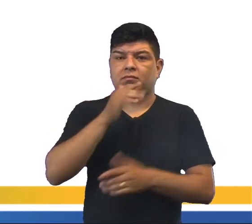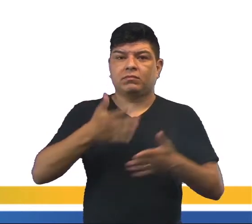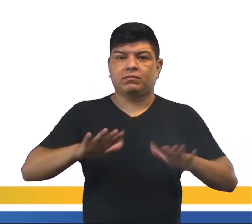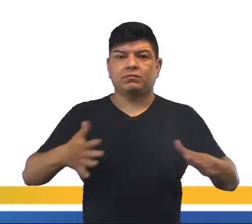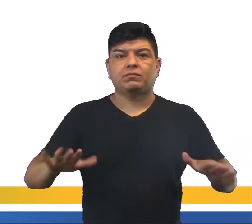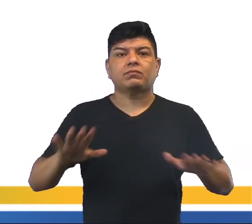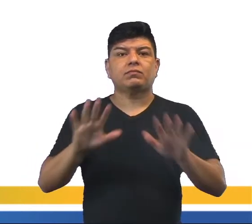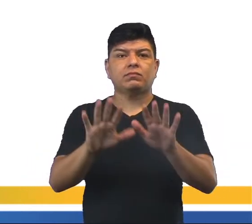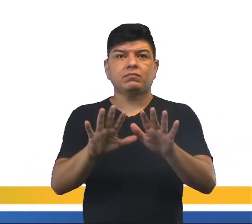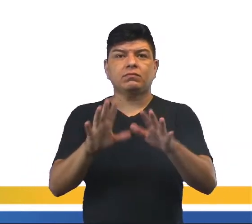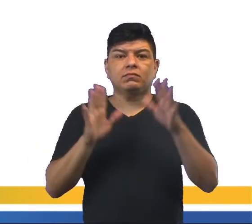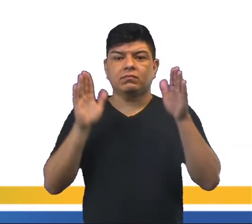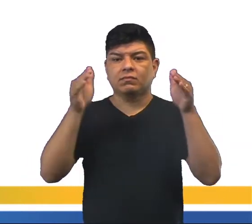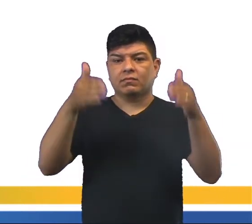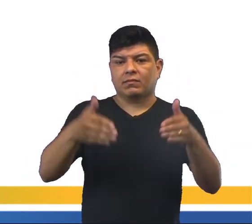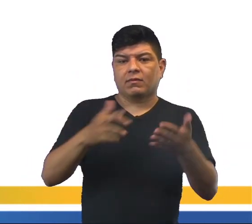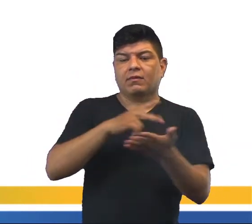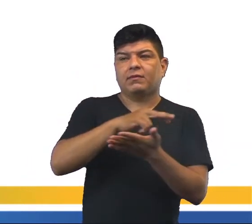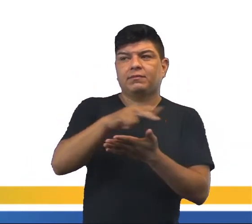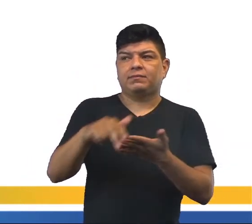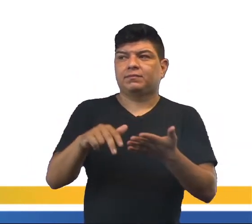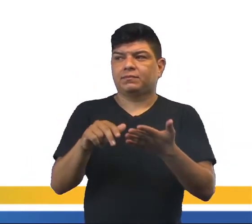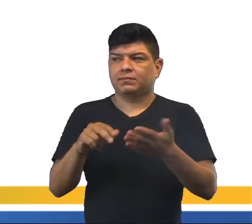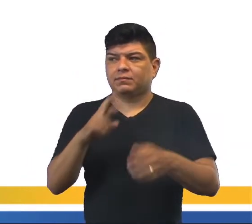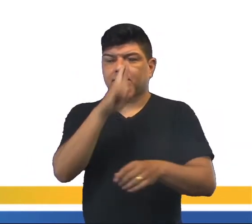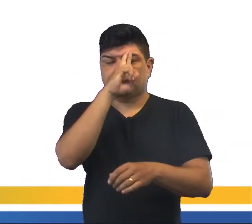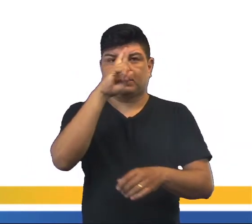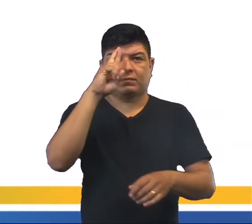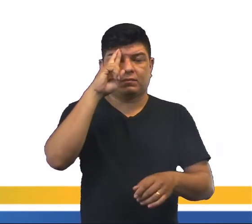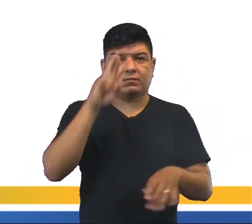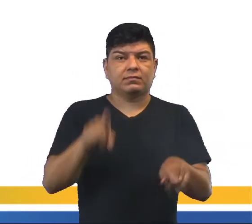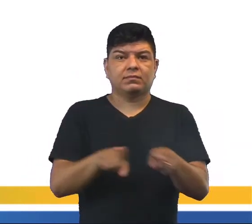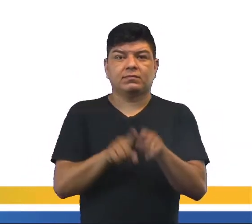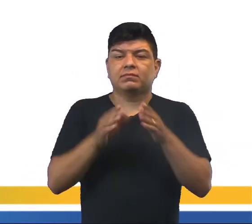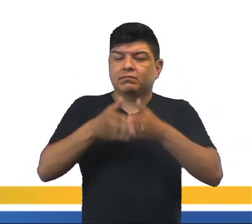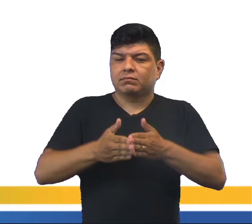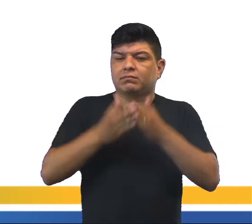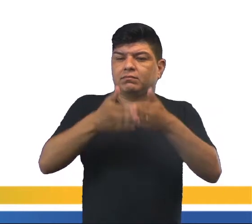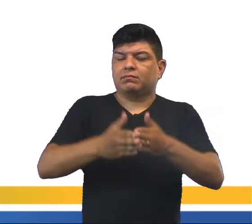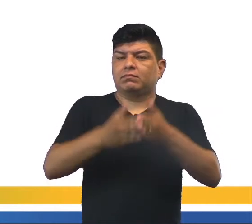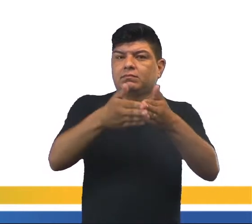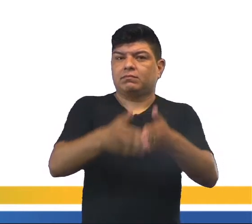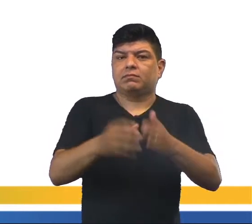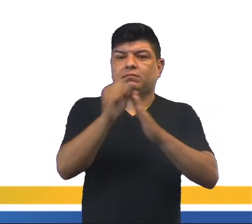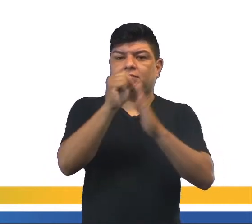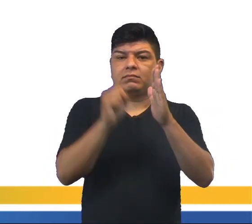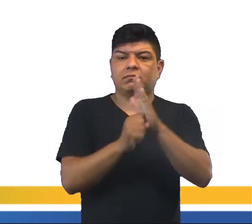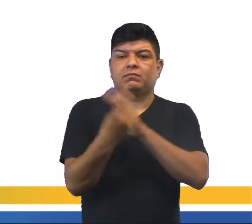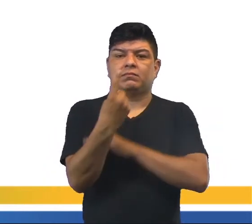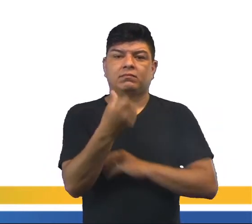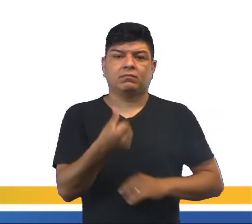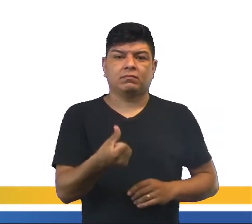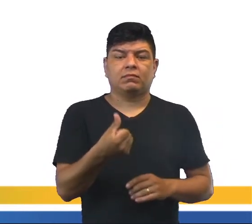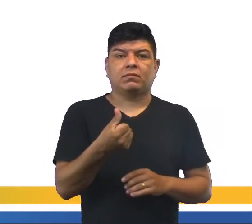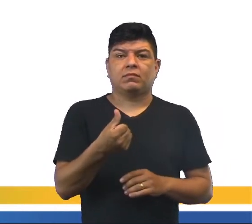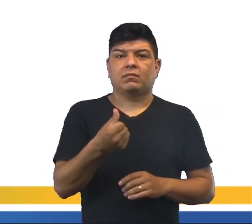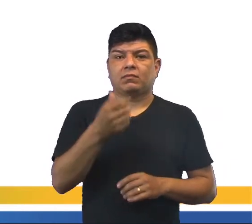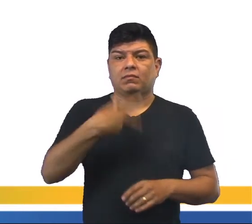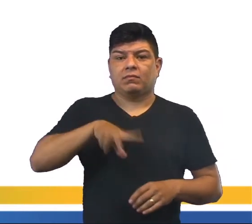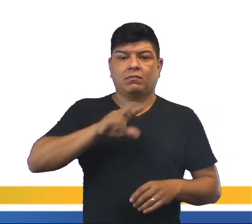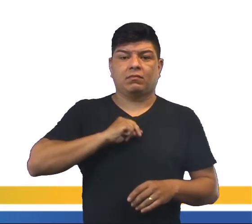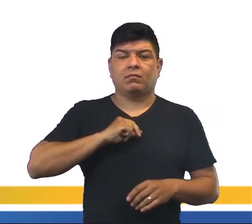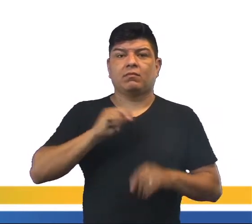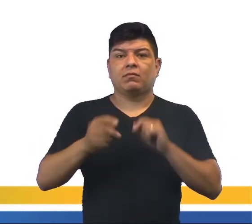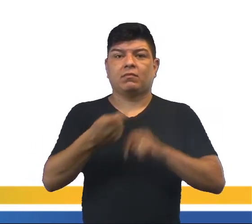fator centralizador de diversos momentos da história, né? Um deles, as grandes navegações, no século XVI, quando os portugueses,